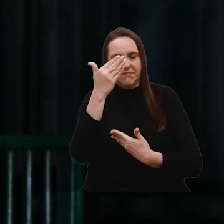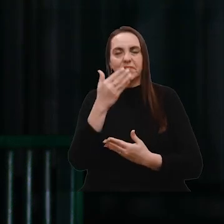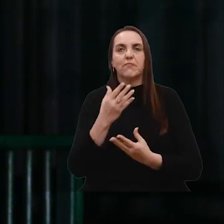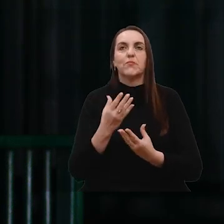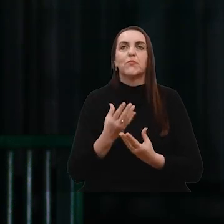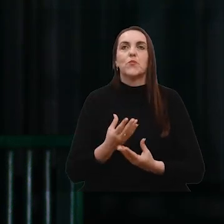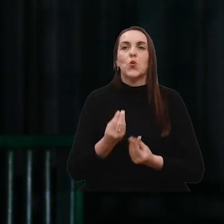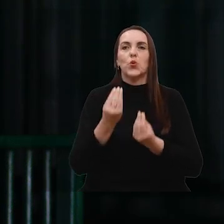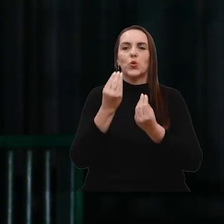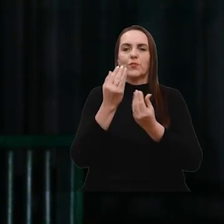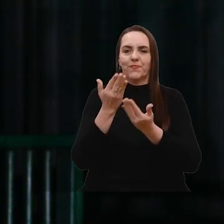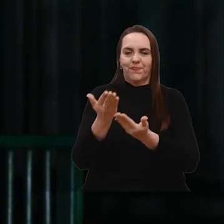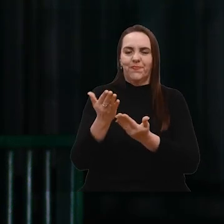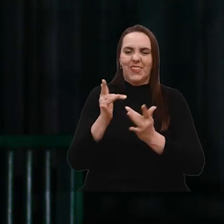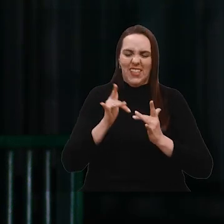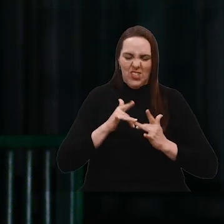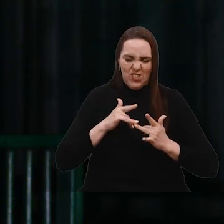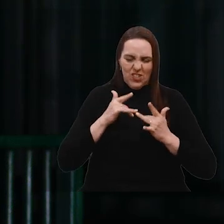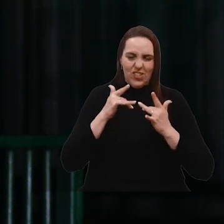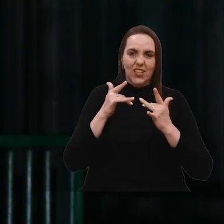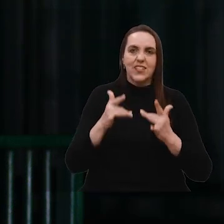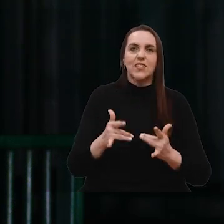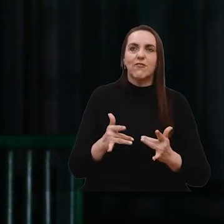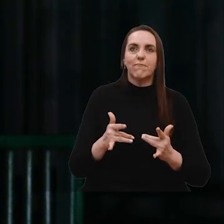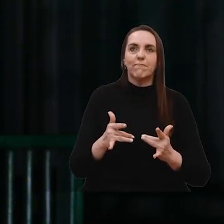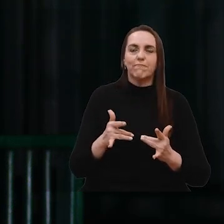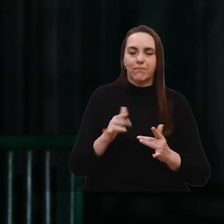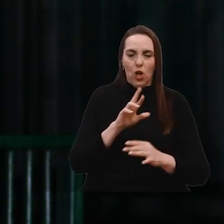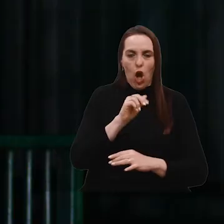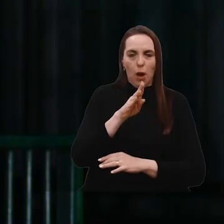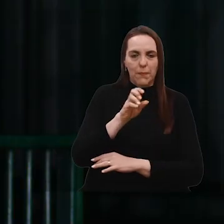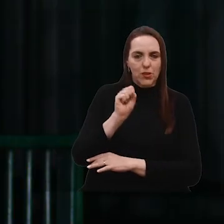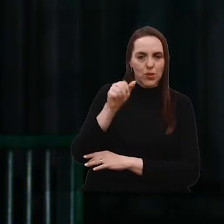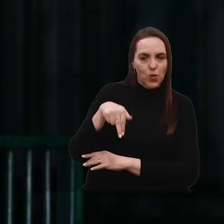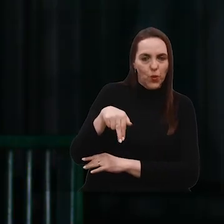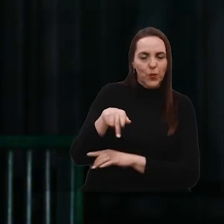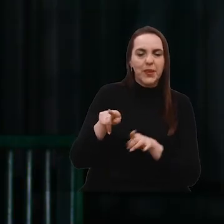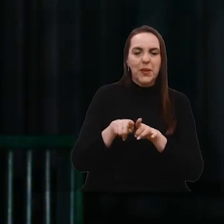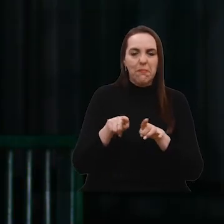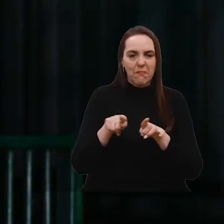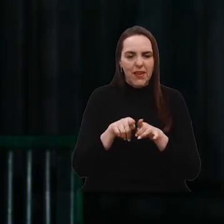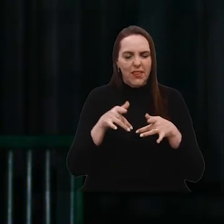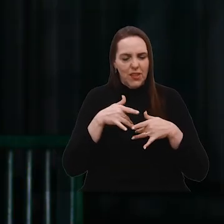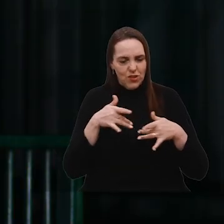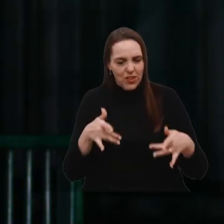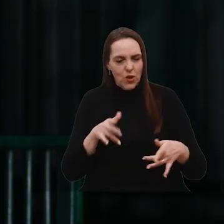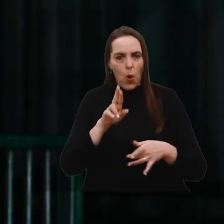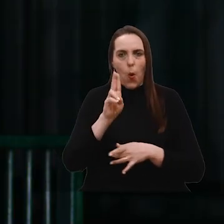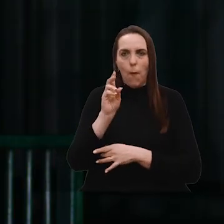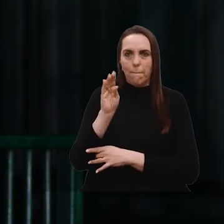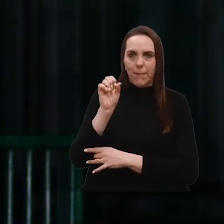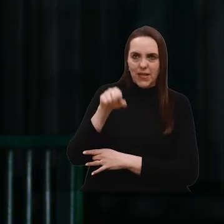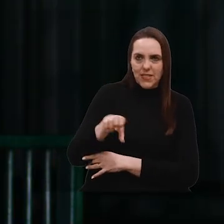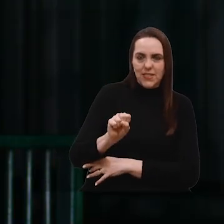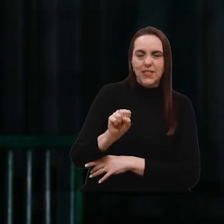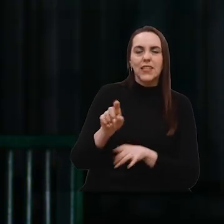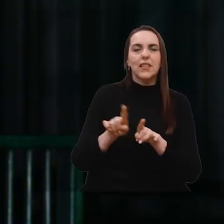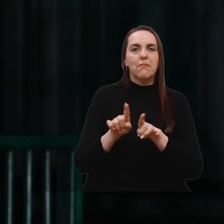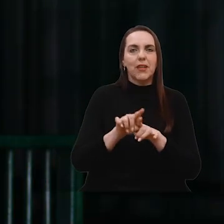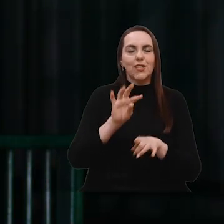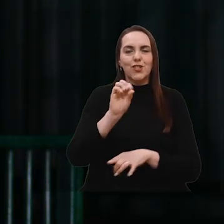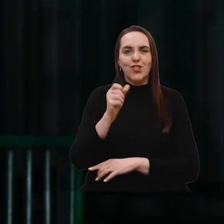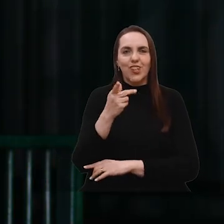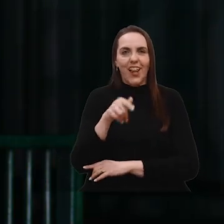estão muito gratos pela tua dedicação, pela dedicação do Robson Bueira, pela dedicação do